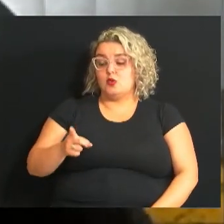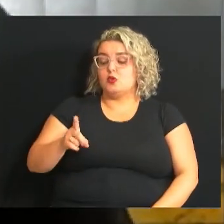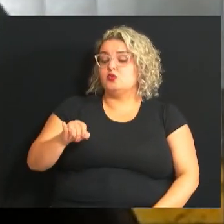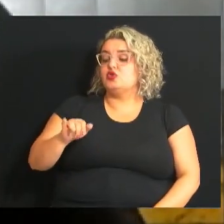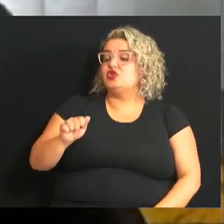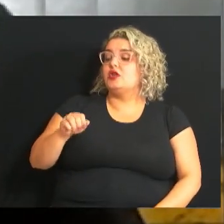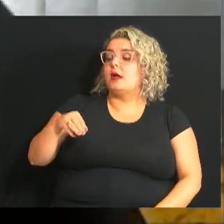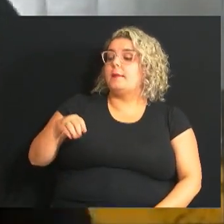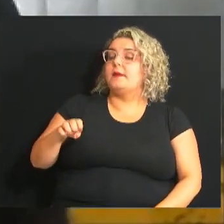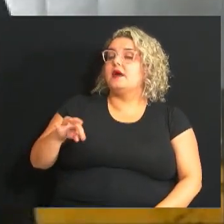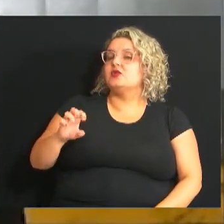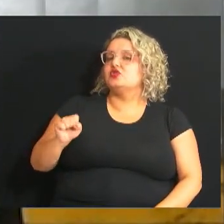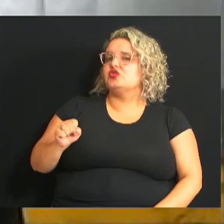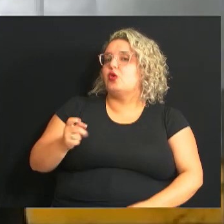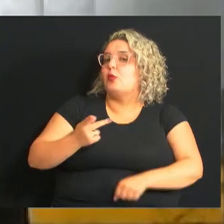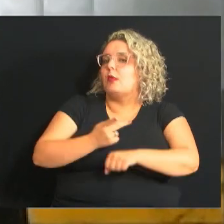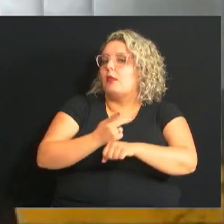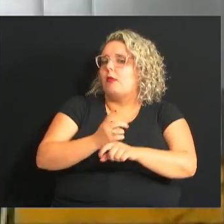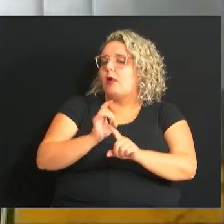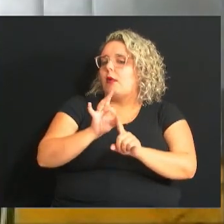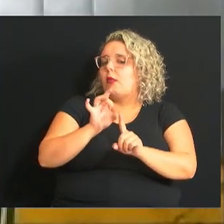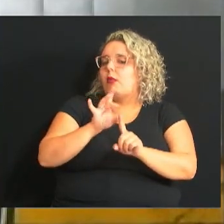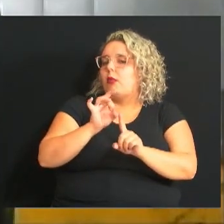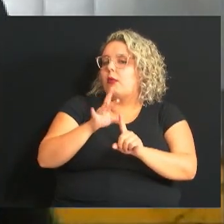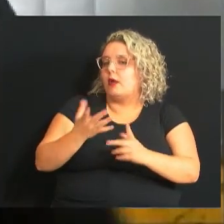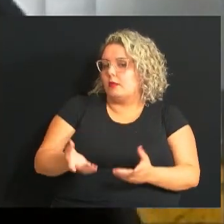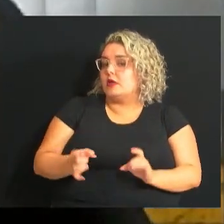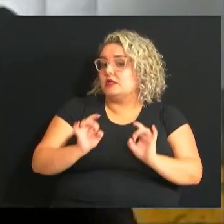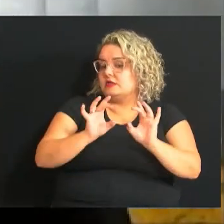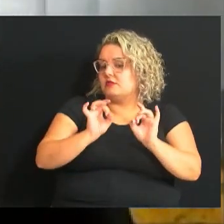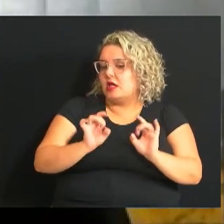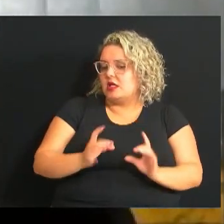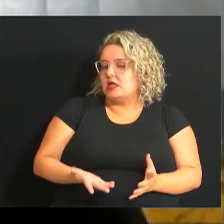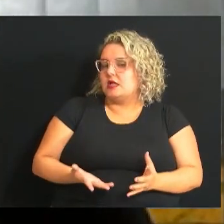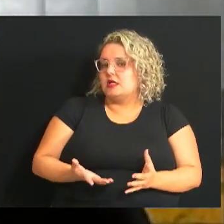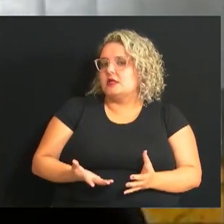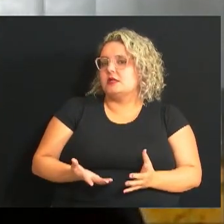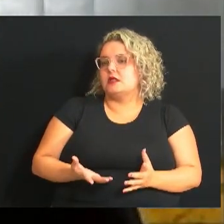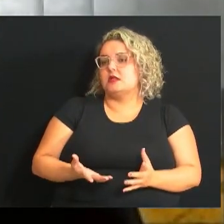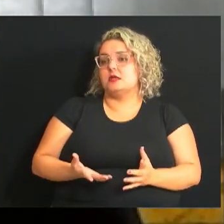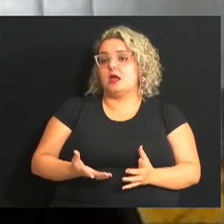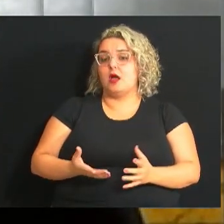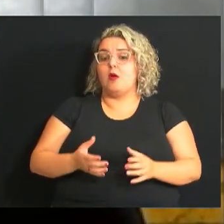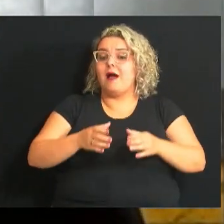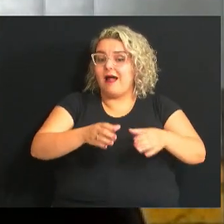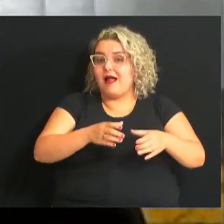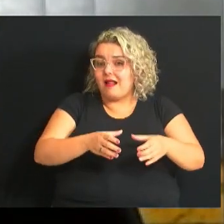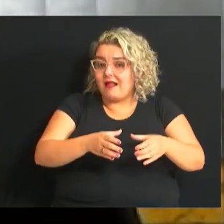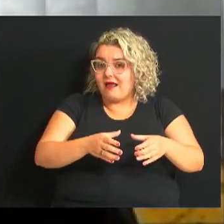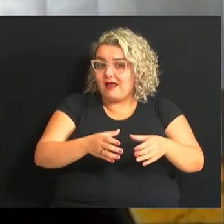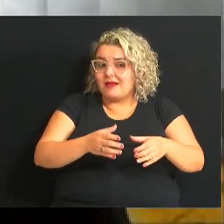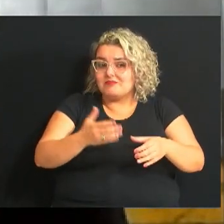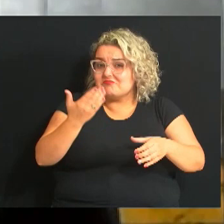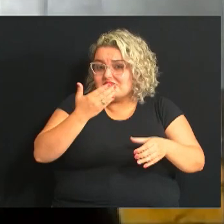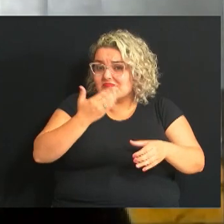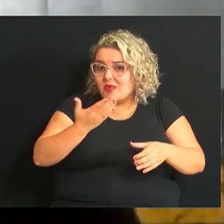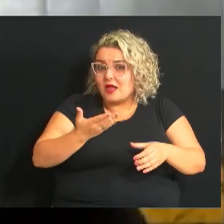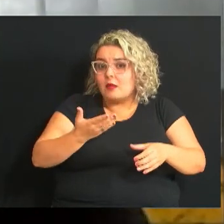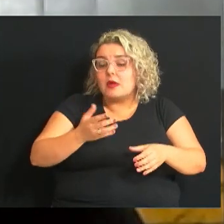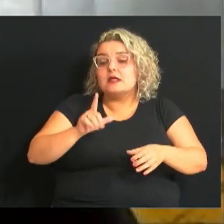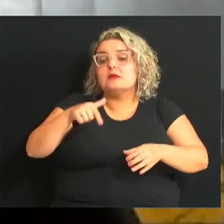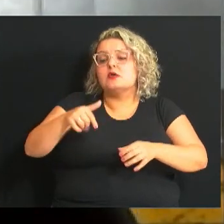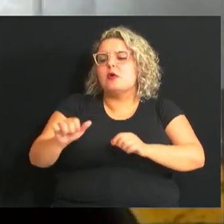diamante, uma pedra preciosa, depois de ele passar pela pressão de ser lapidado. E é assim com o ser humano, né? As pessoas, elas só vivem